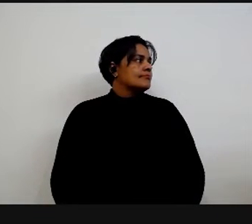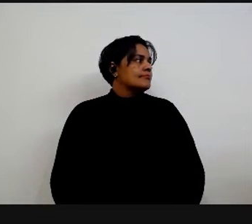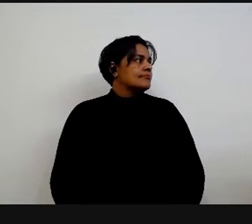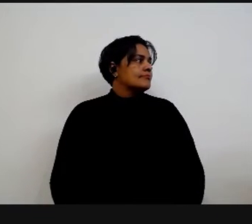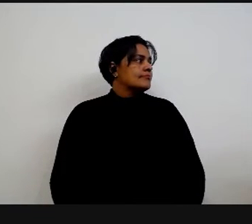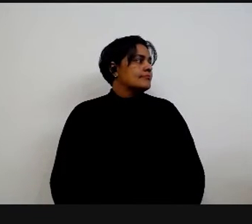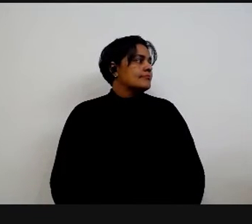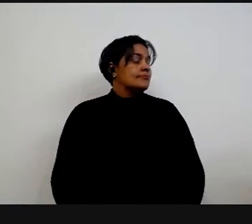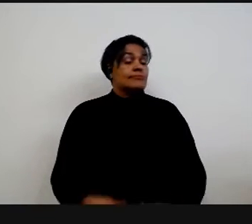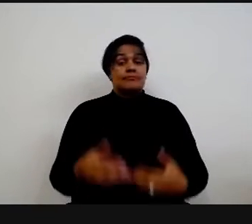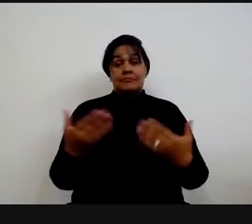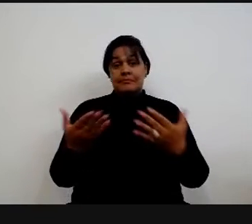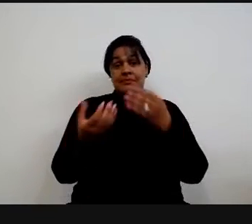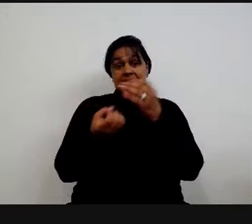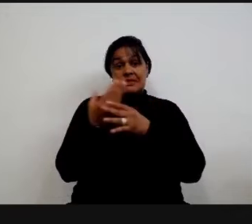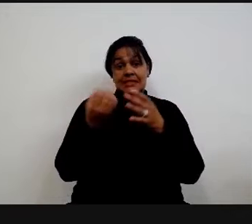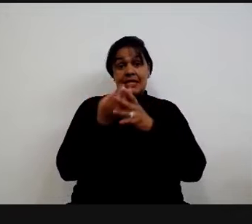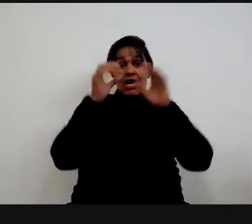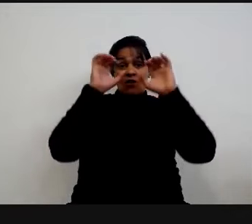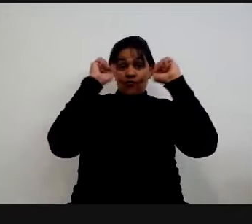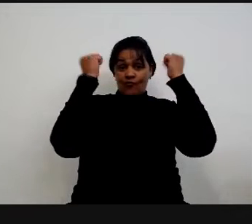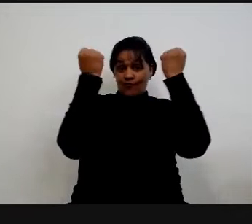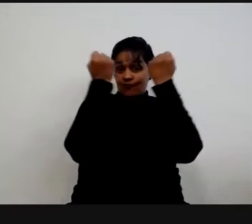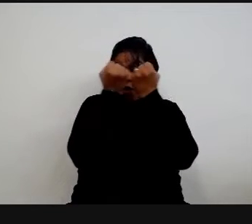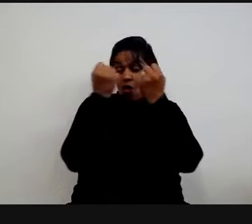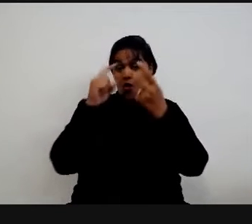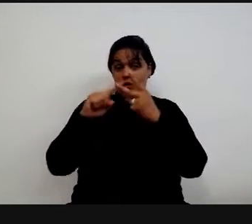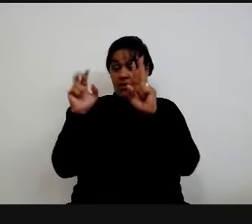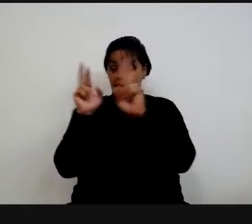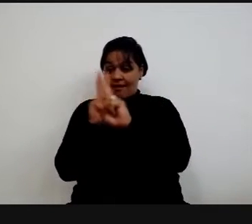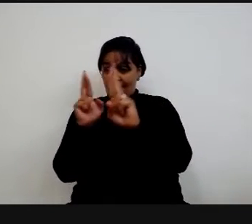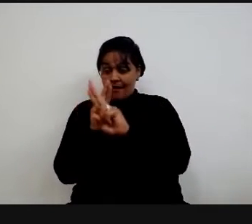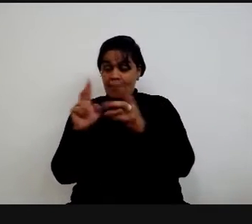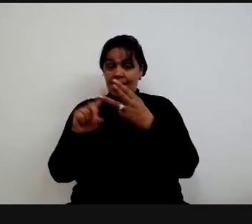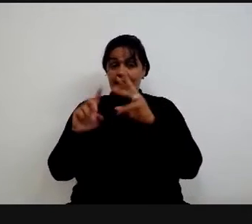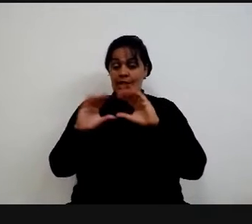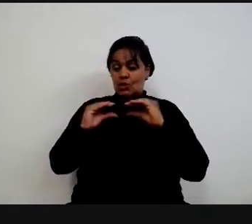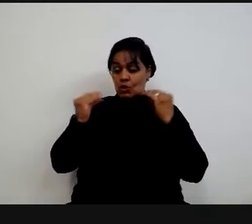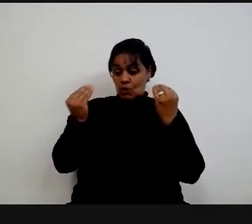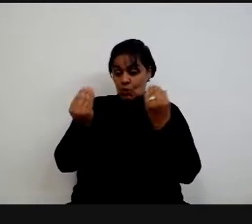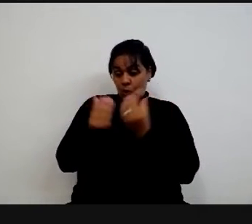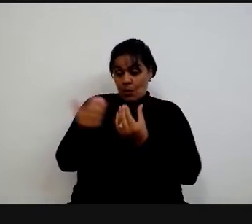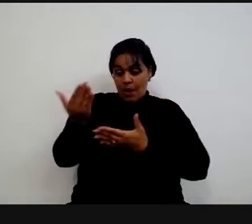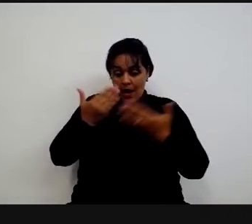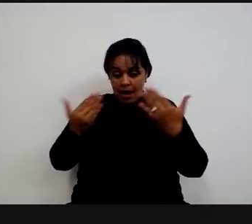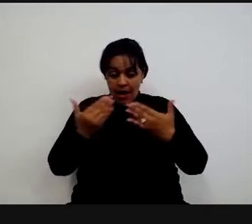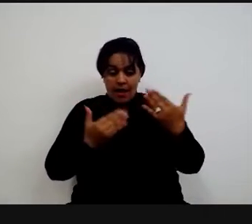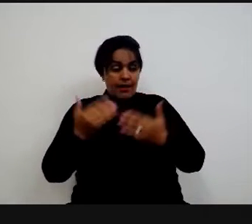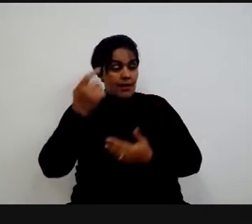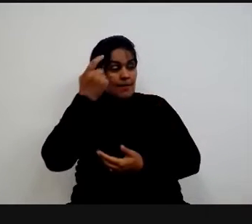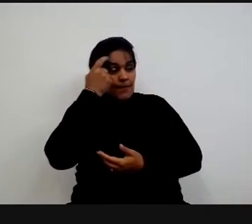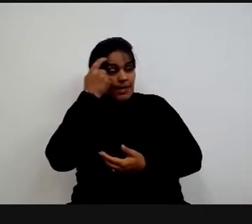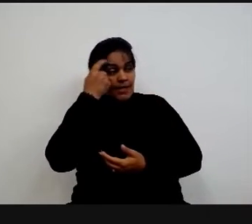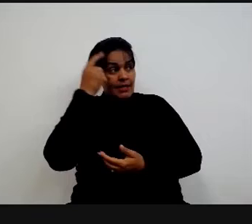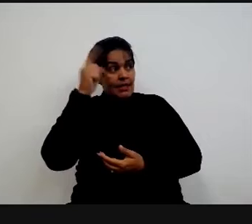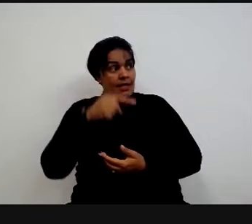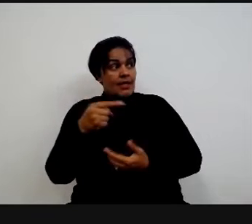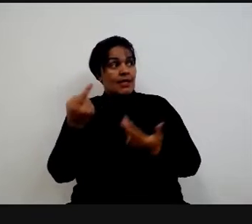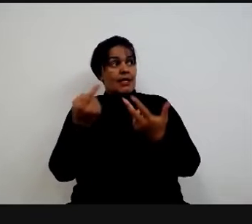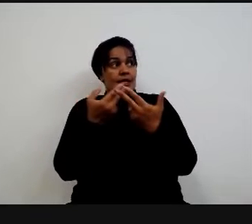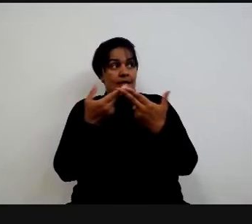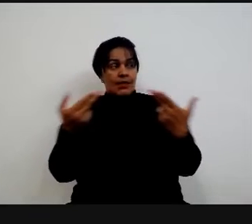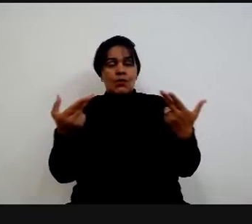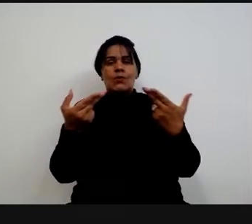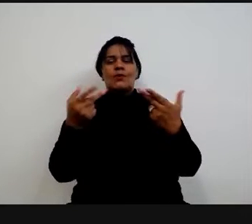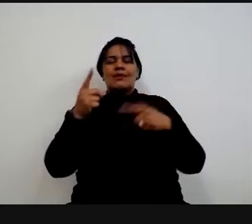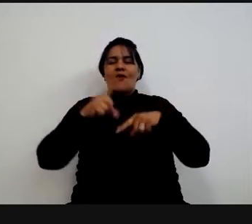Exato. Normalmente é a inteligência coletiva que você estava isso, falando. é, assim, comunidade de exato. práticas, Sim. para pensar juntos, né, as ferramentas